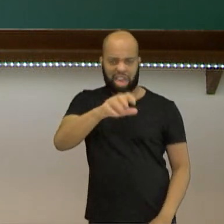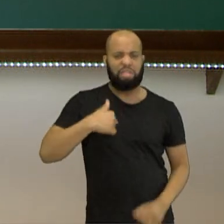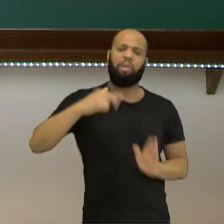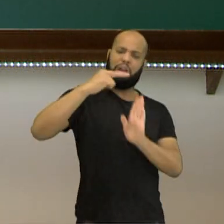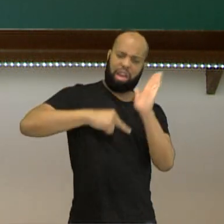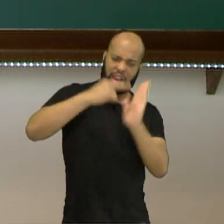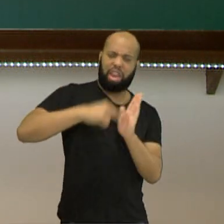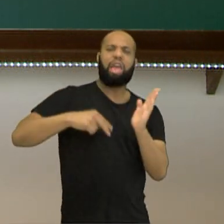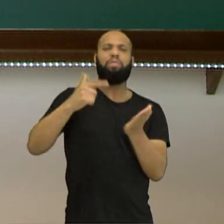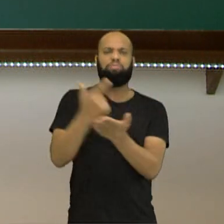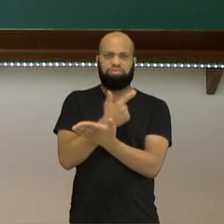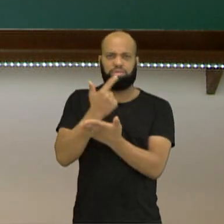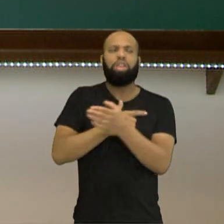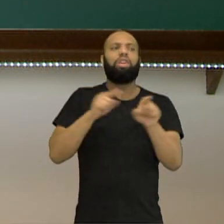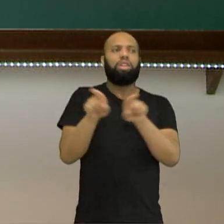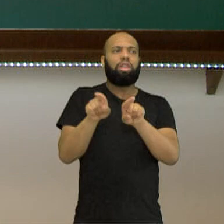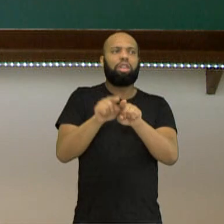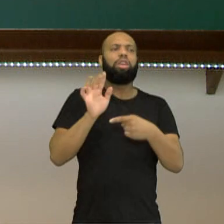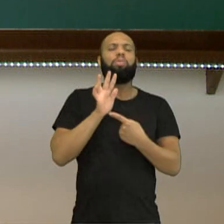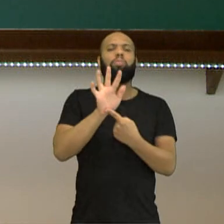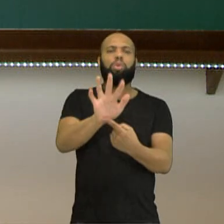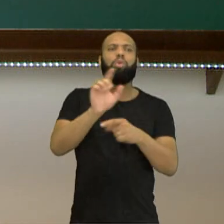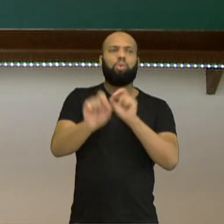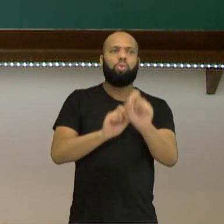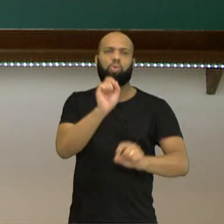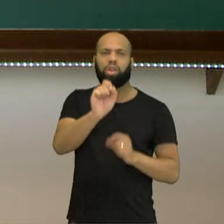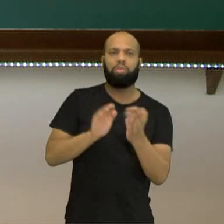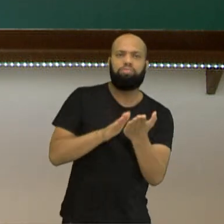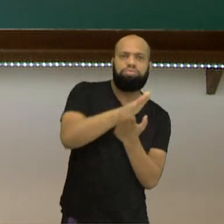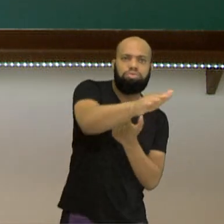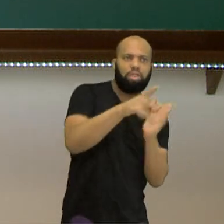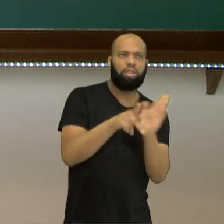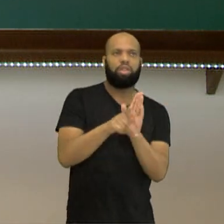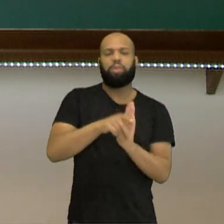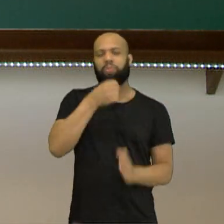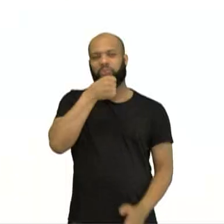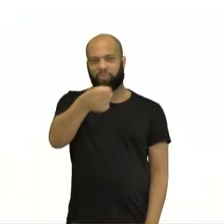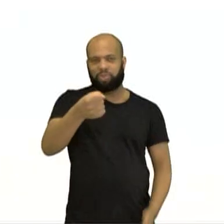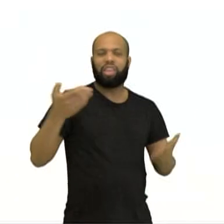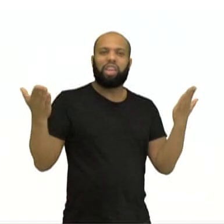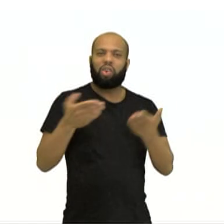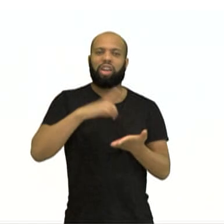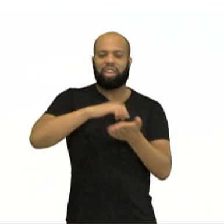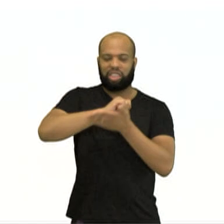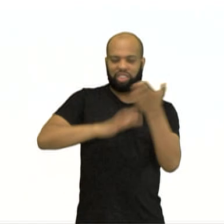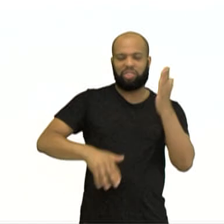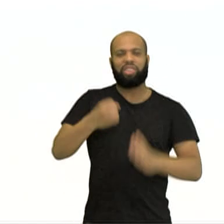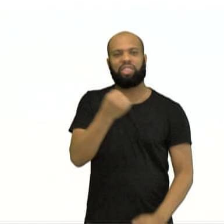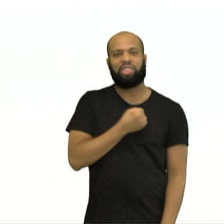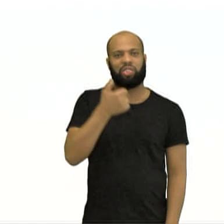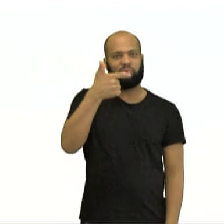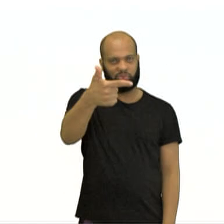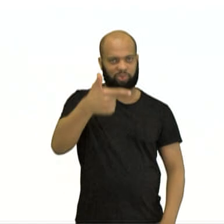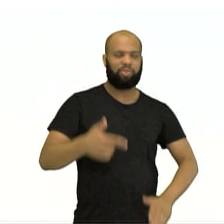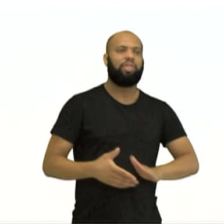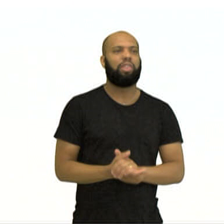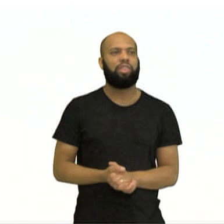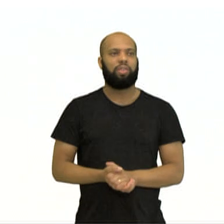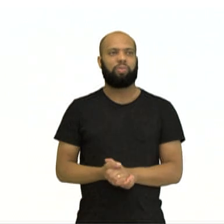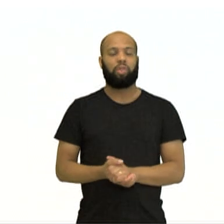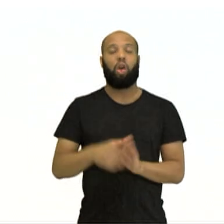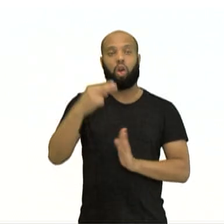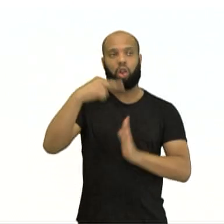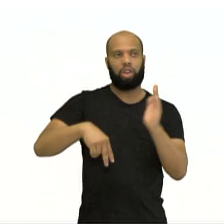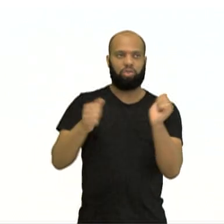esse antagonismo em relação ao que foi publicado na matéria. Vamos para uma outra atividade?